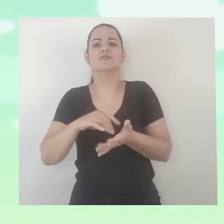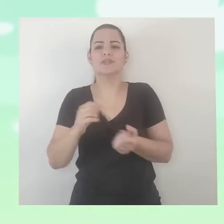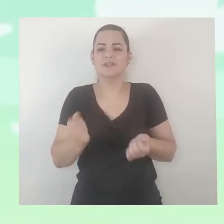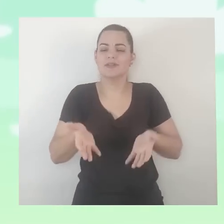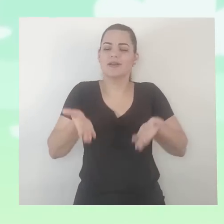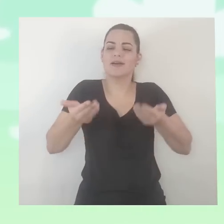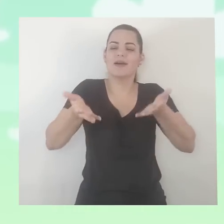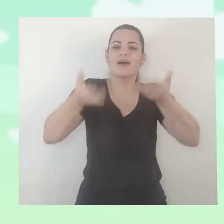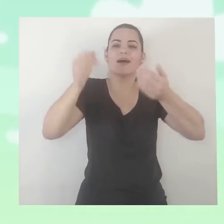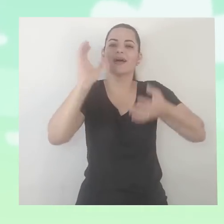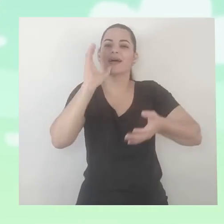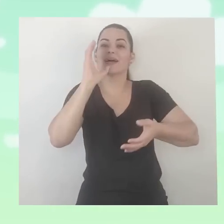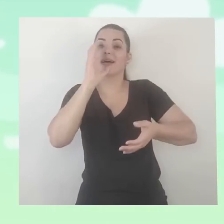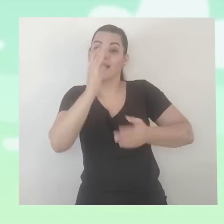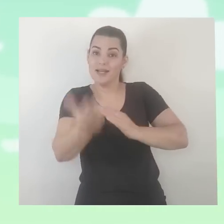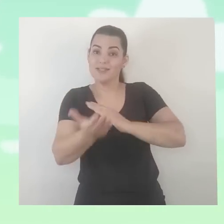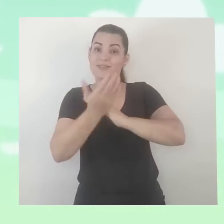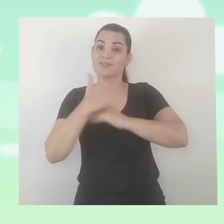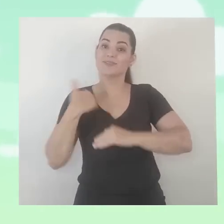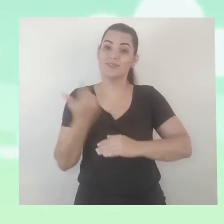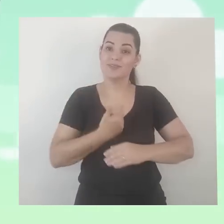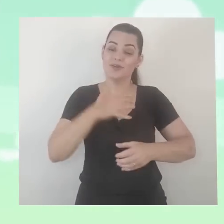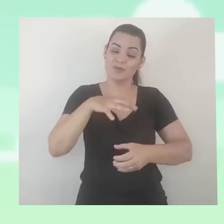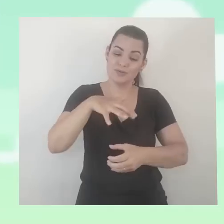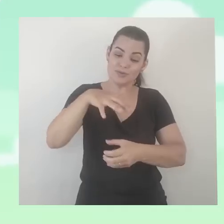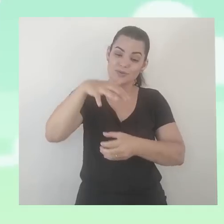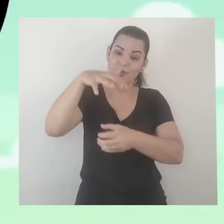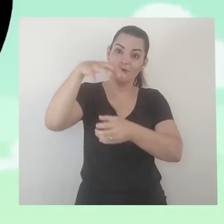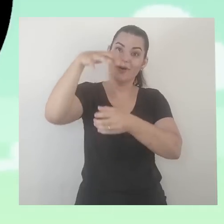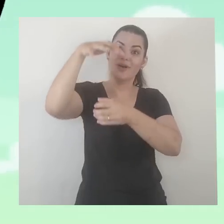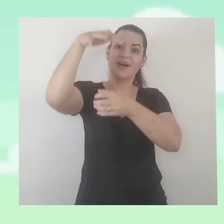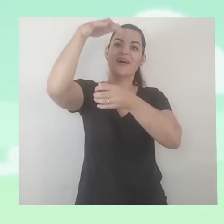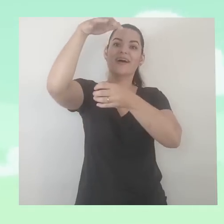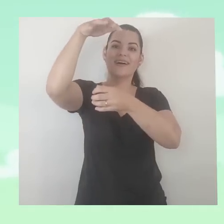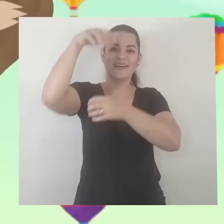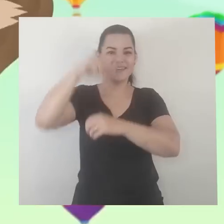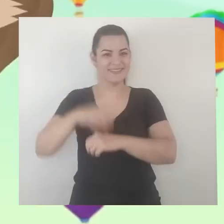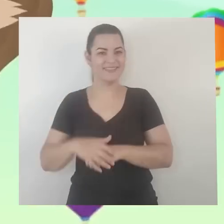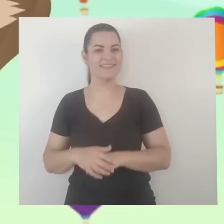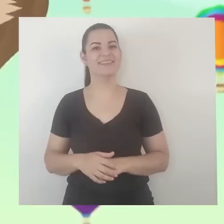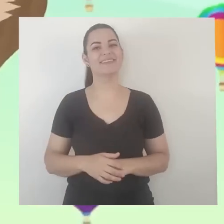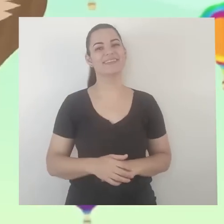quente que levanta a gente.